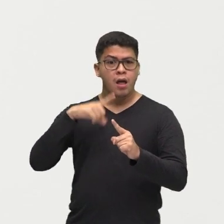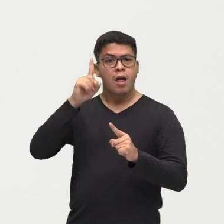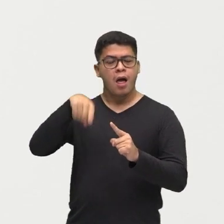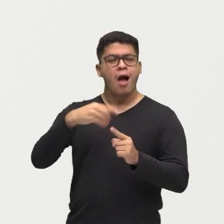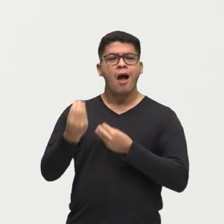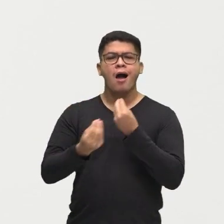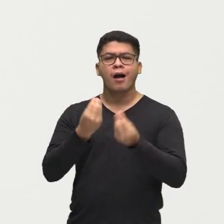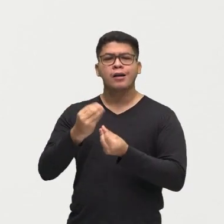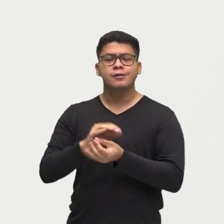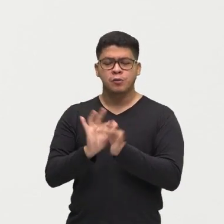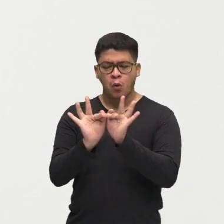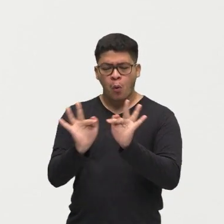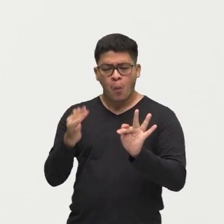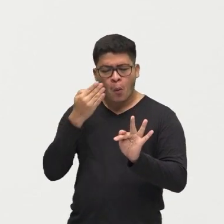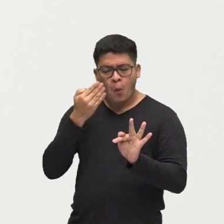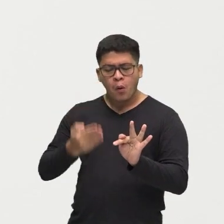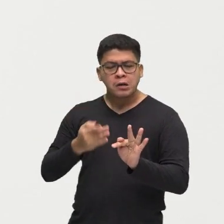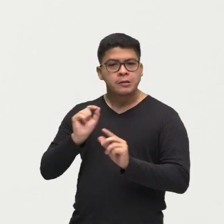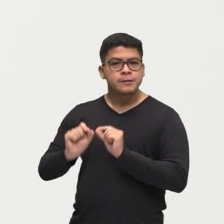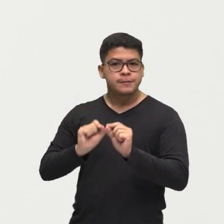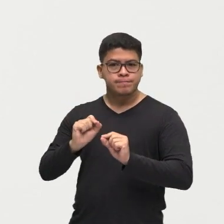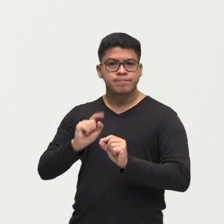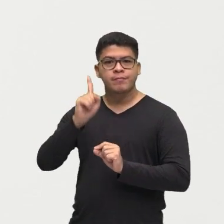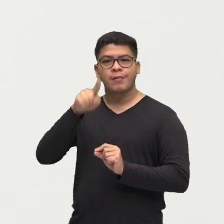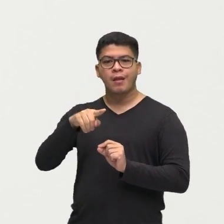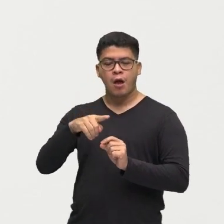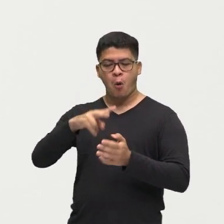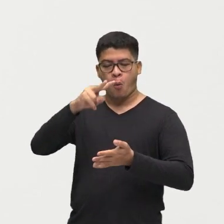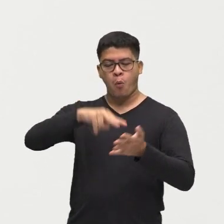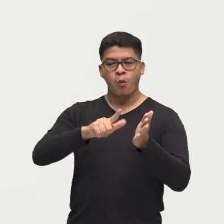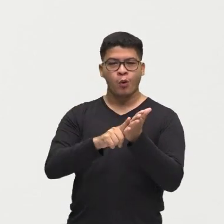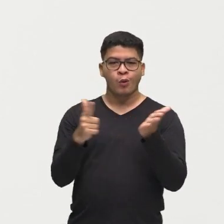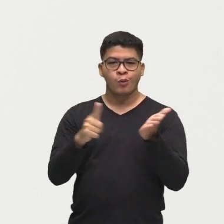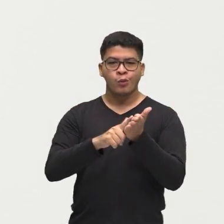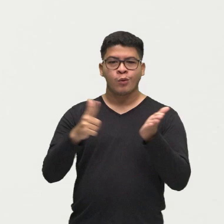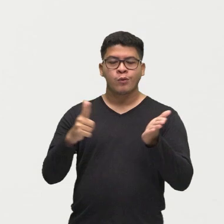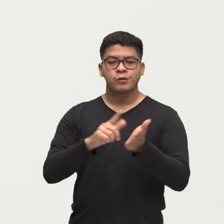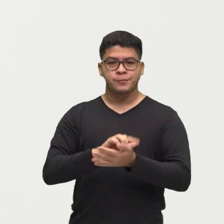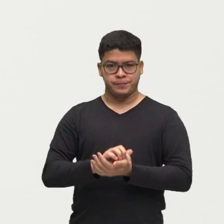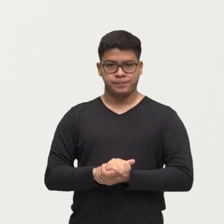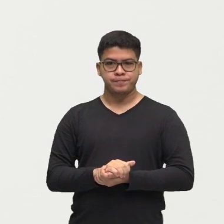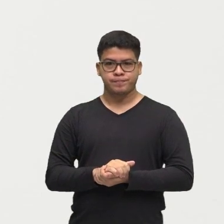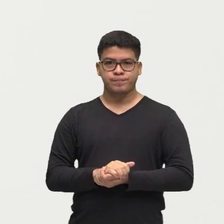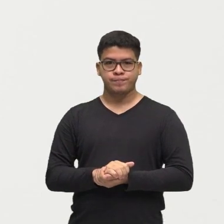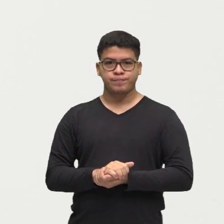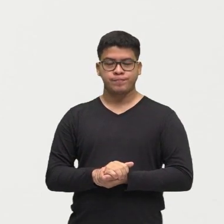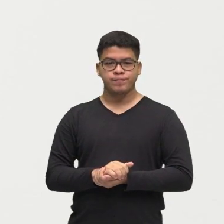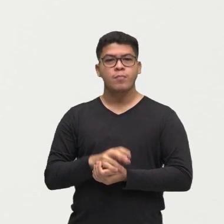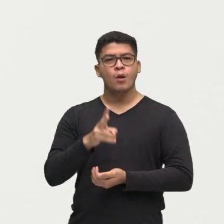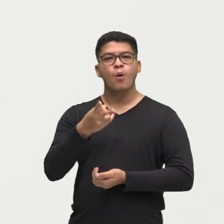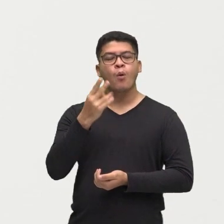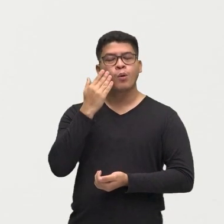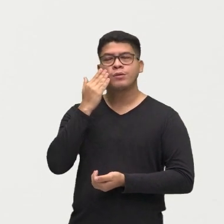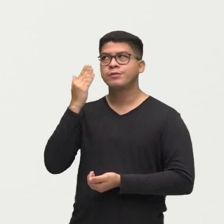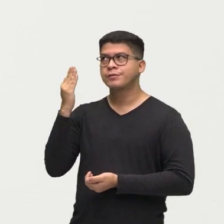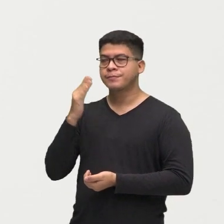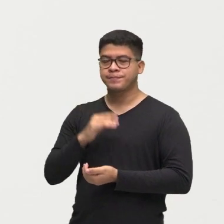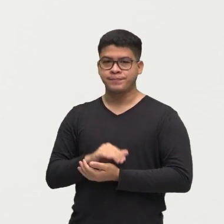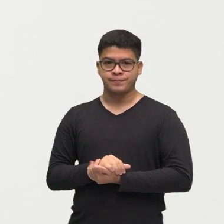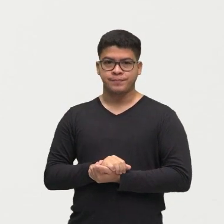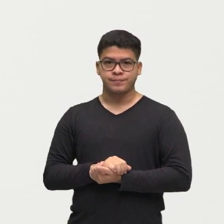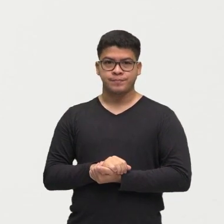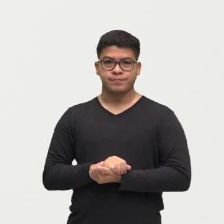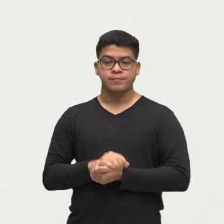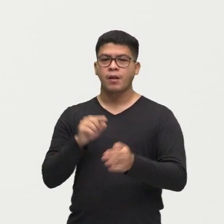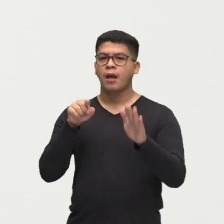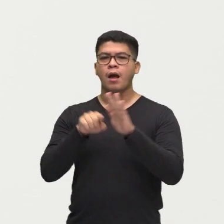Branco e ele está presente lá na obra Amor de Perdição, certo? Avançando para a questão que tem como